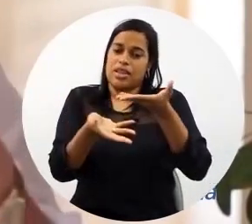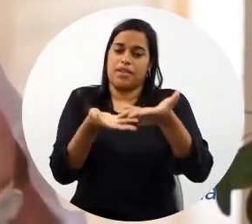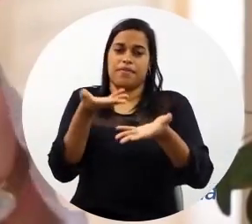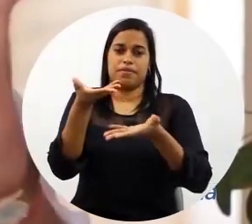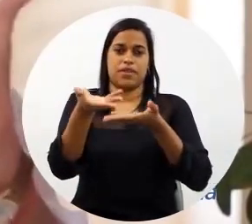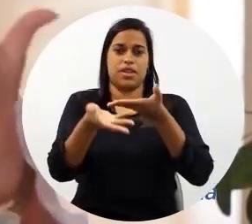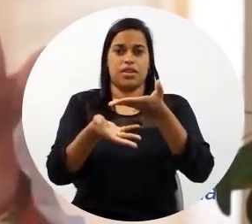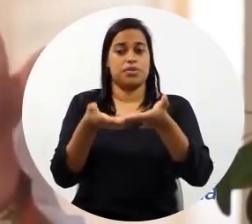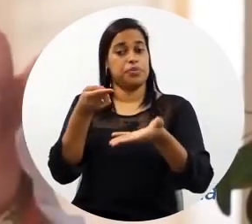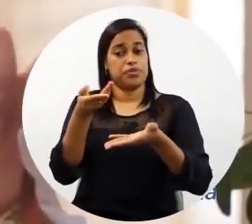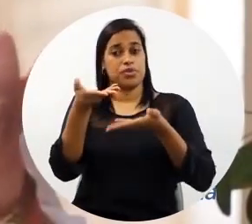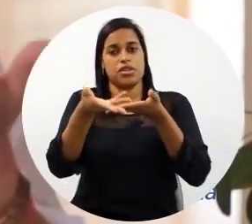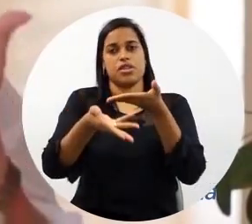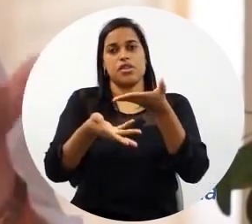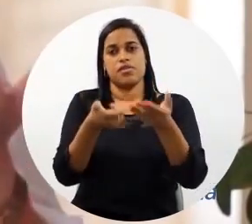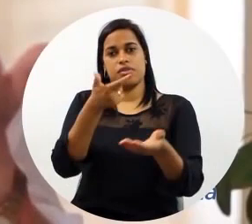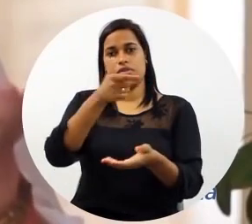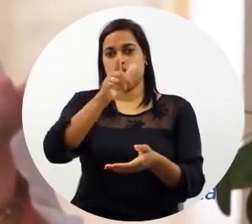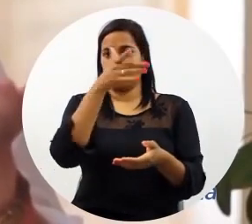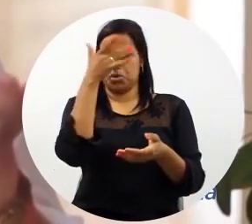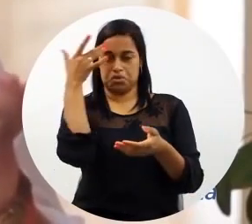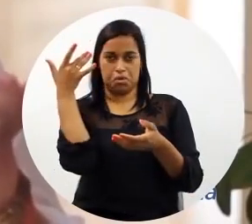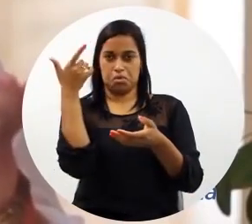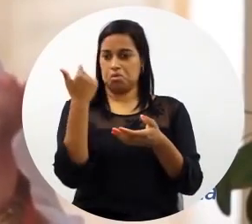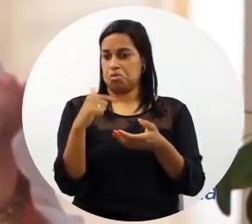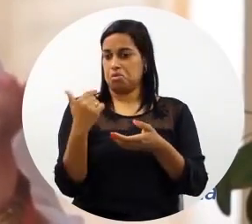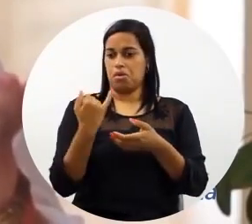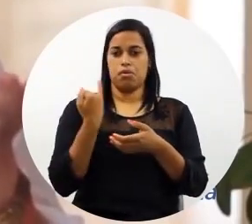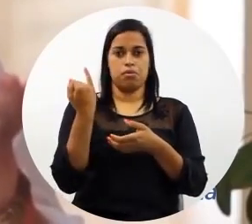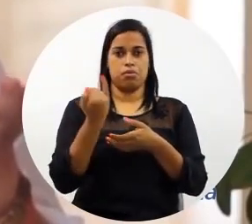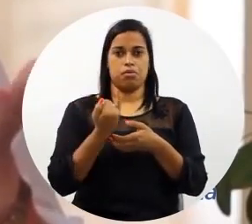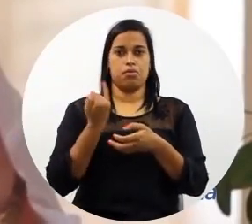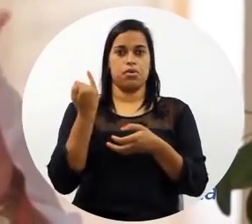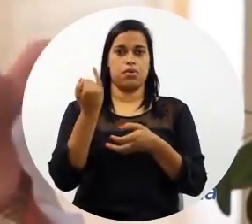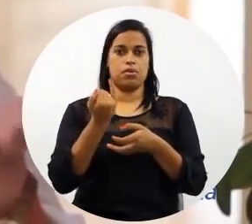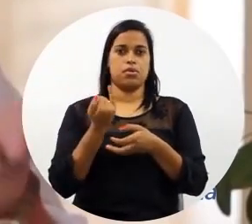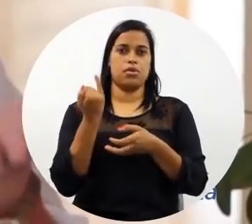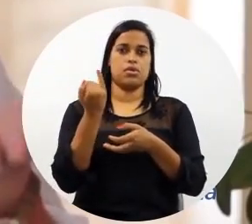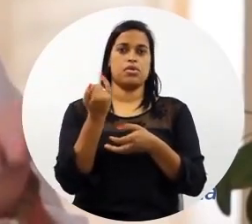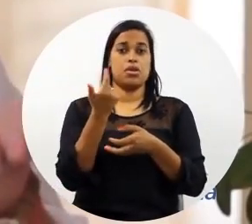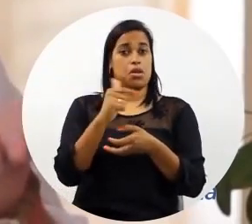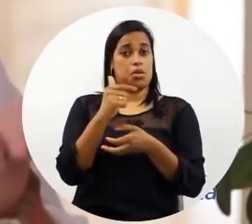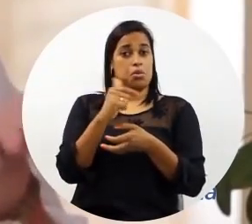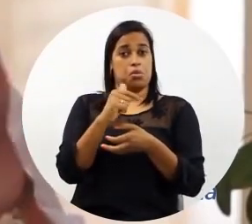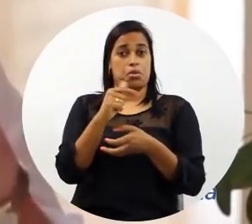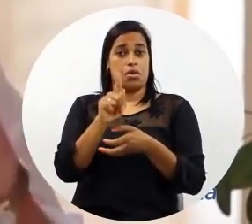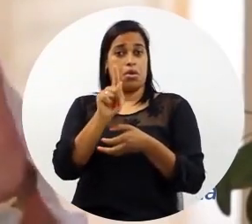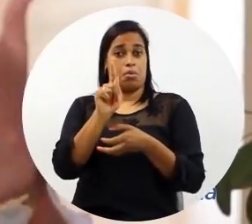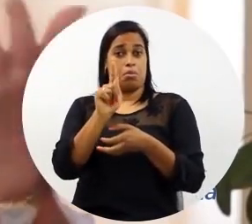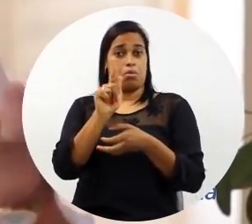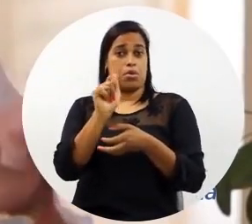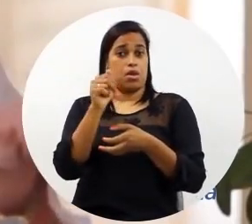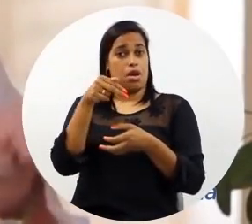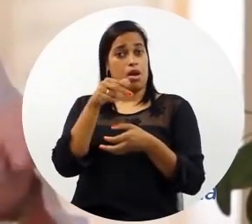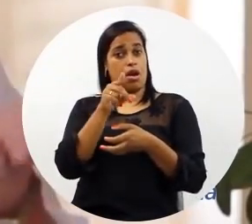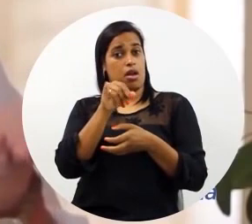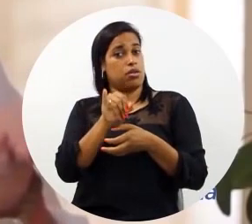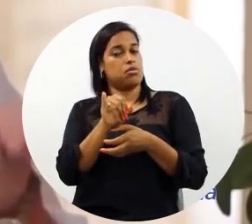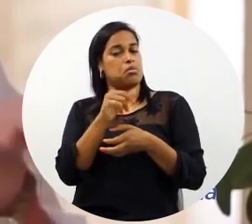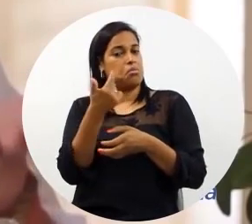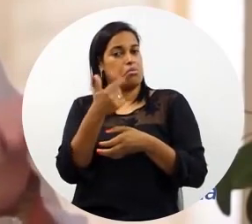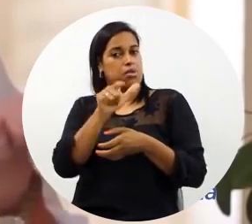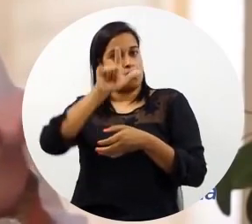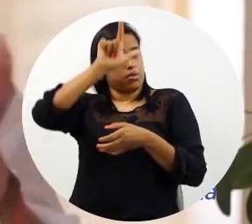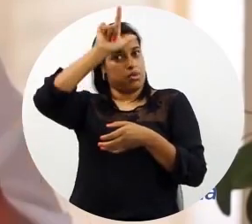o serviço do outro. O resto não tinha muito grande importância para a Madre Teresa, como também não tinha para Gandhi, como também não tinha para grandes